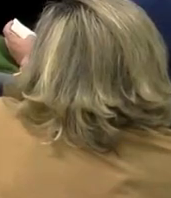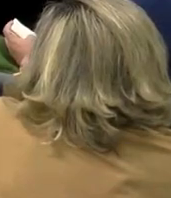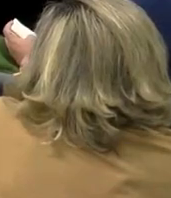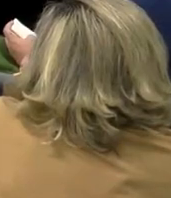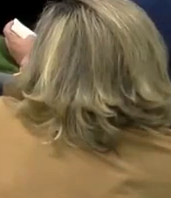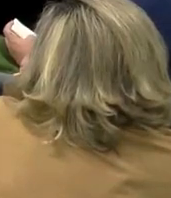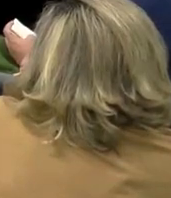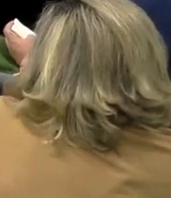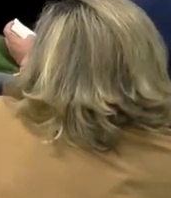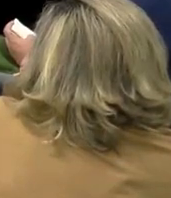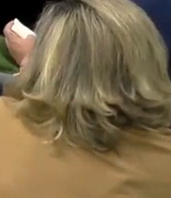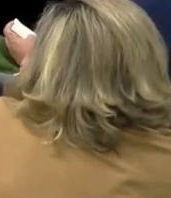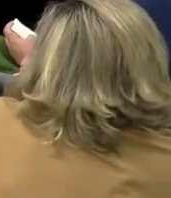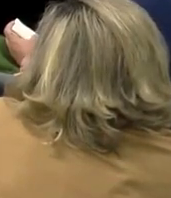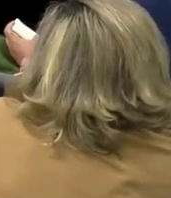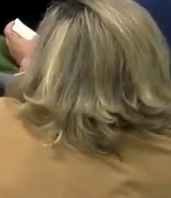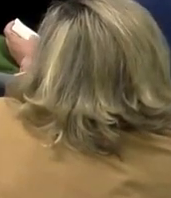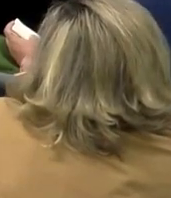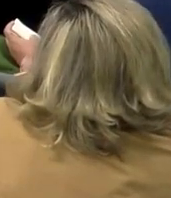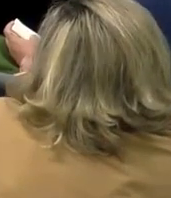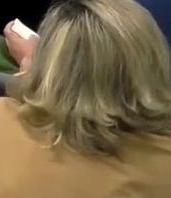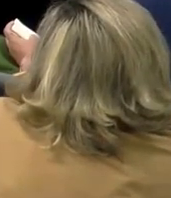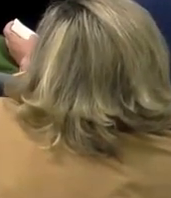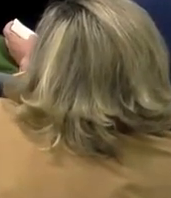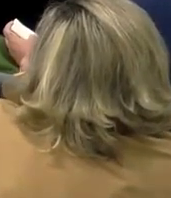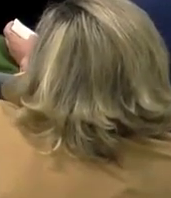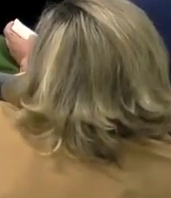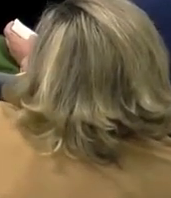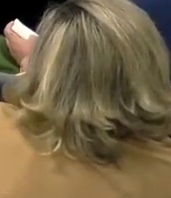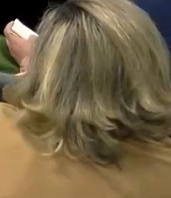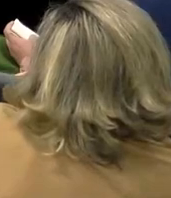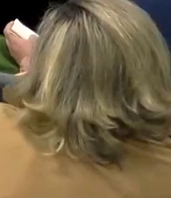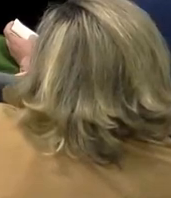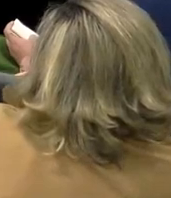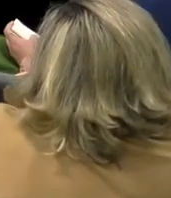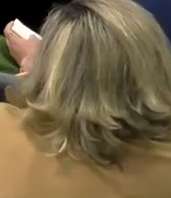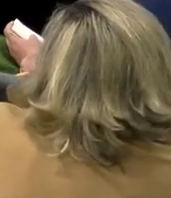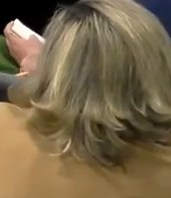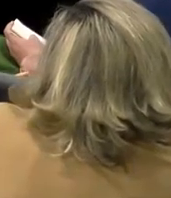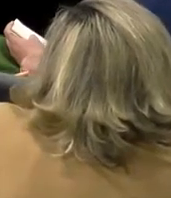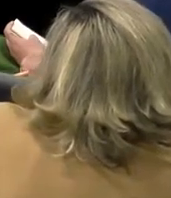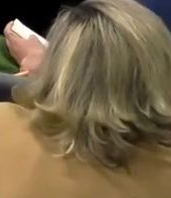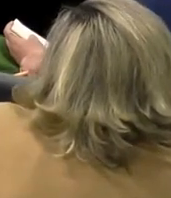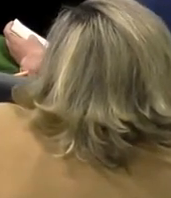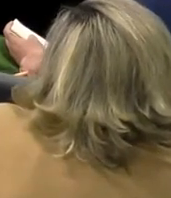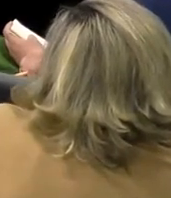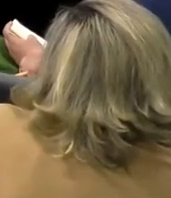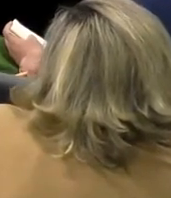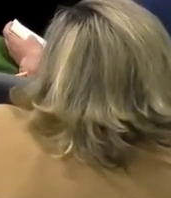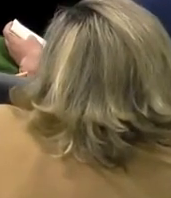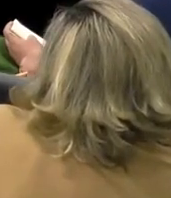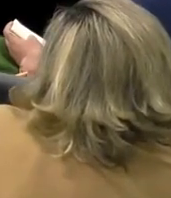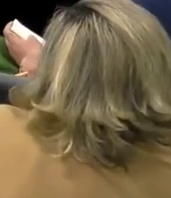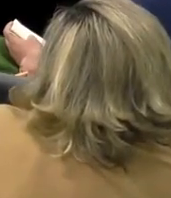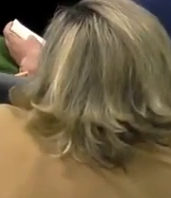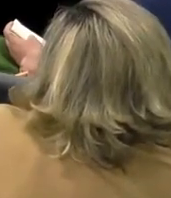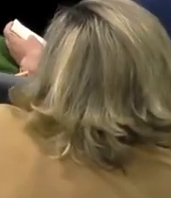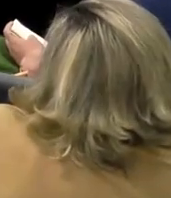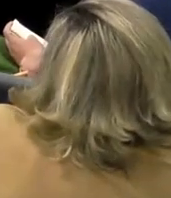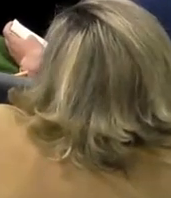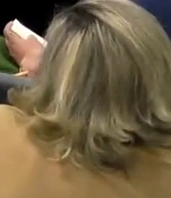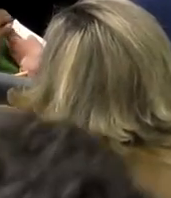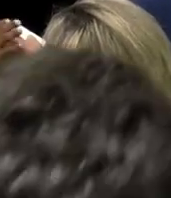realizada no dia de hoje dia 18 de Maio de 2023 no vigésimo primeiro andar